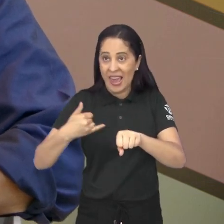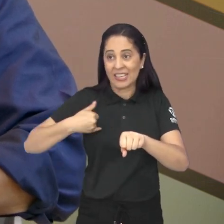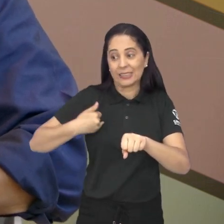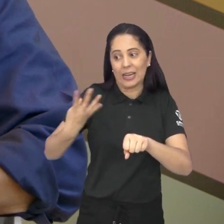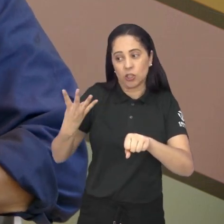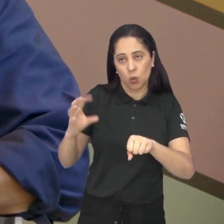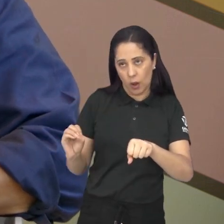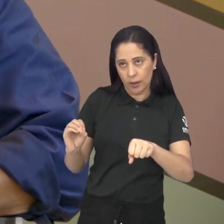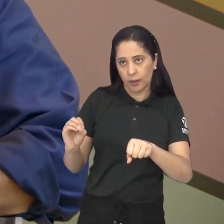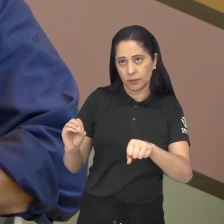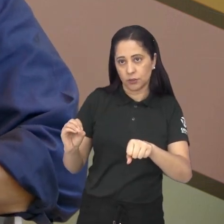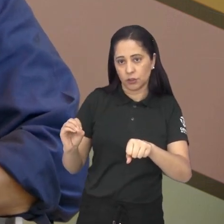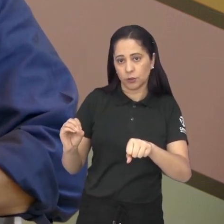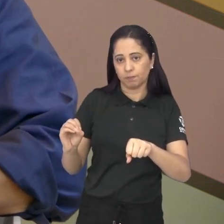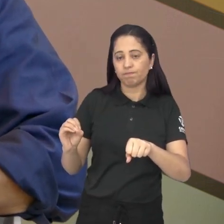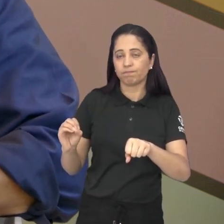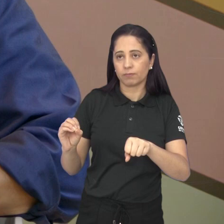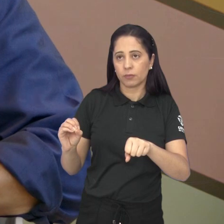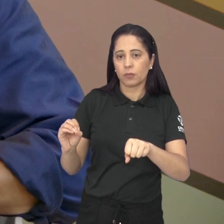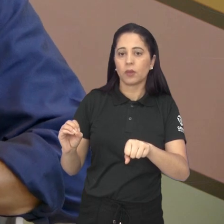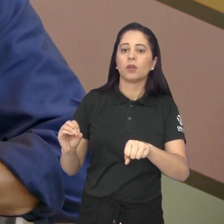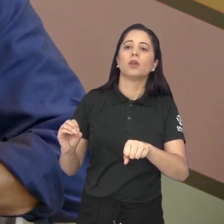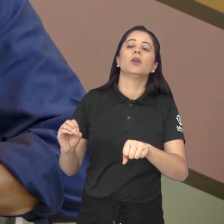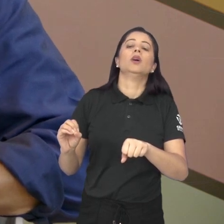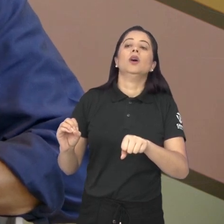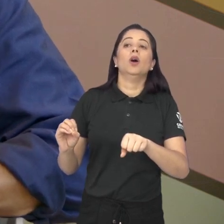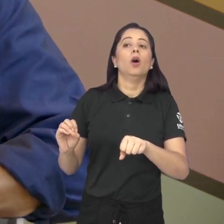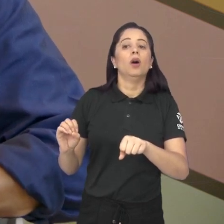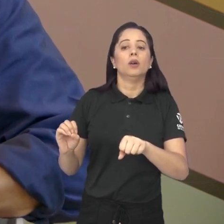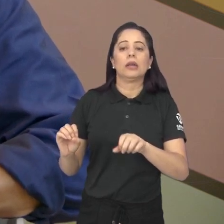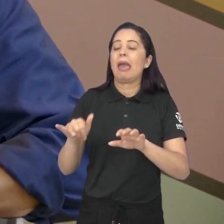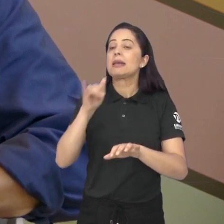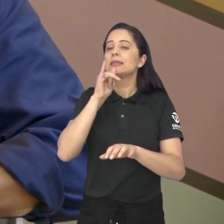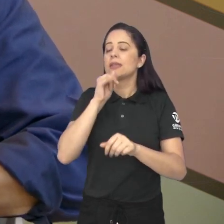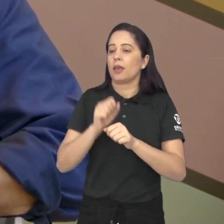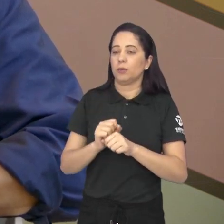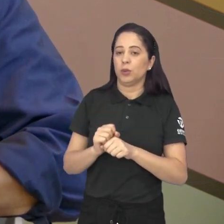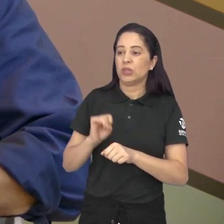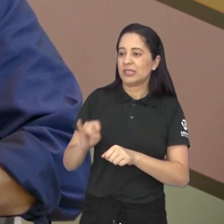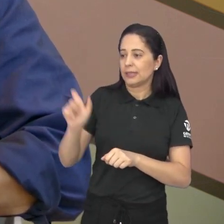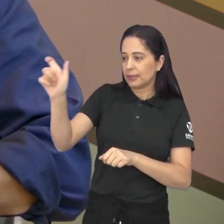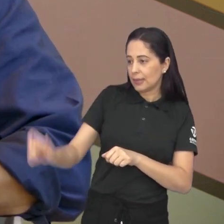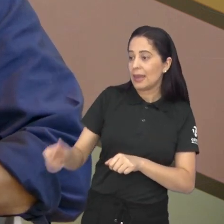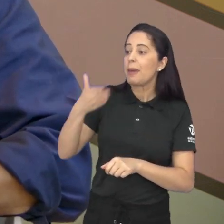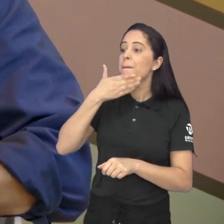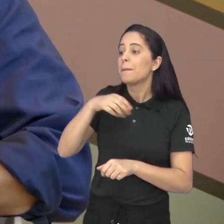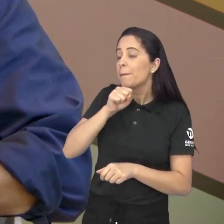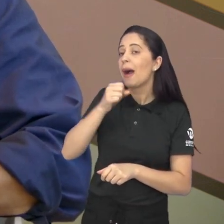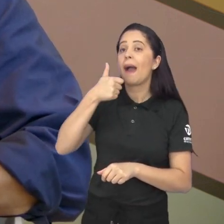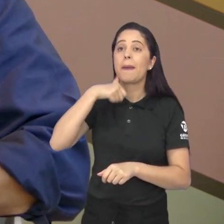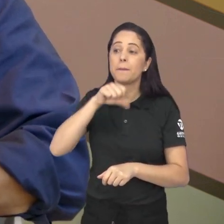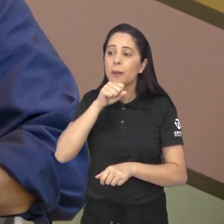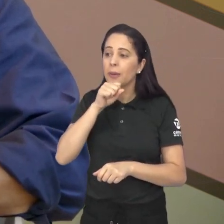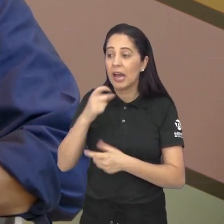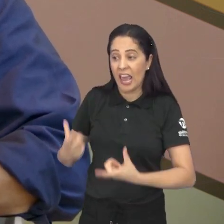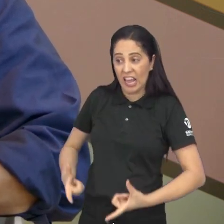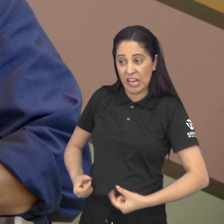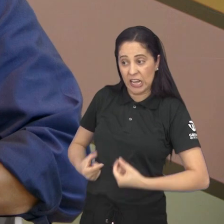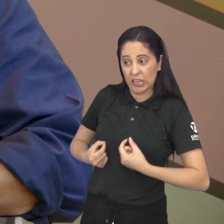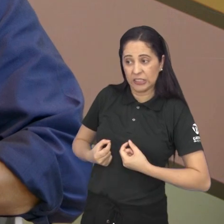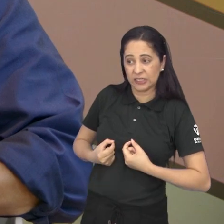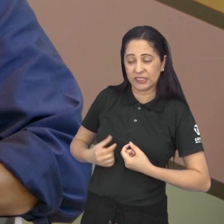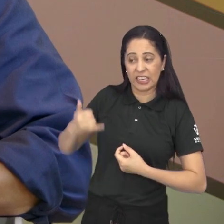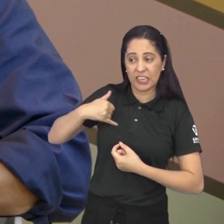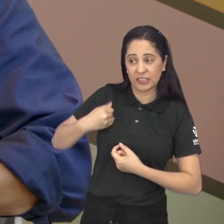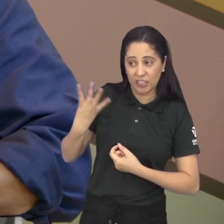de 40 anos ou 10 anos antes do caso controle. Então, por exemplo, se você teve um pai ou uma mãe que teve